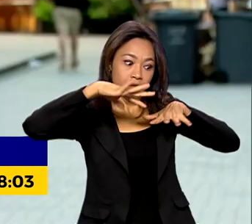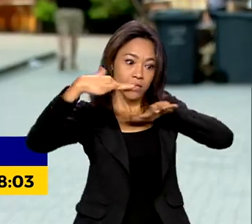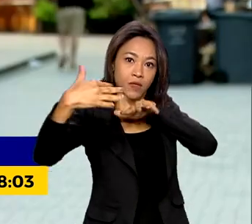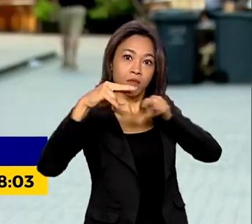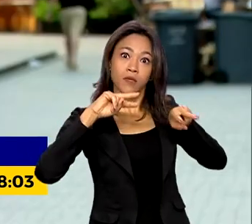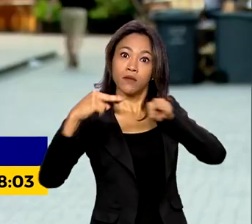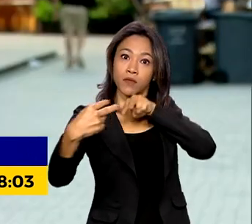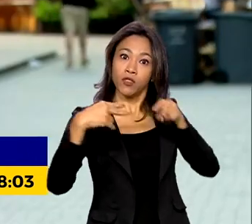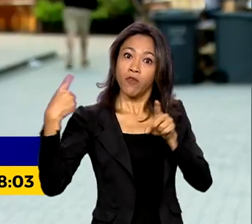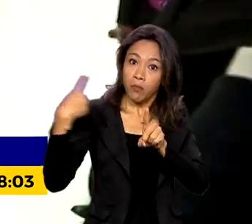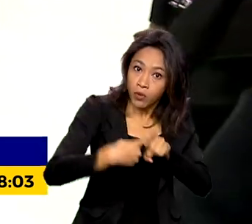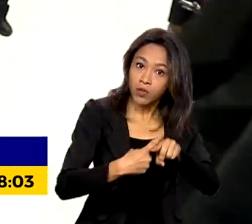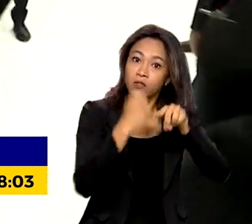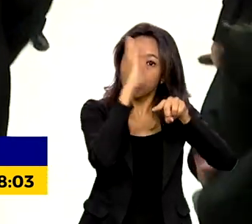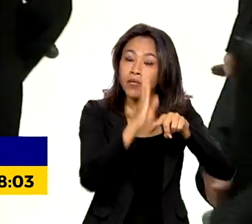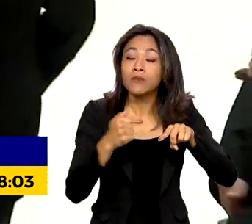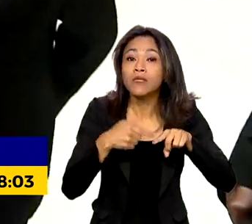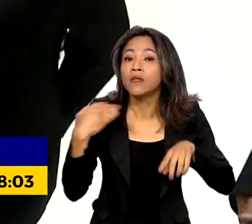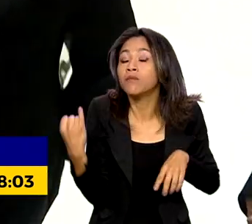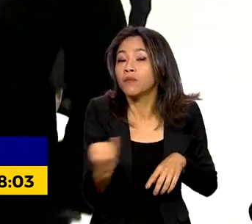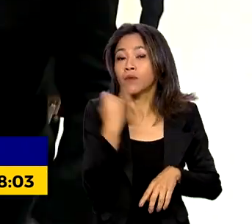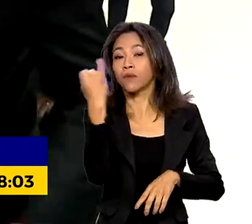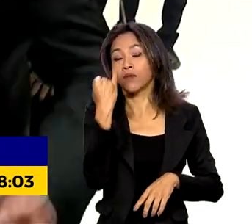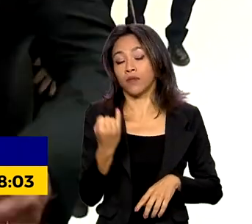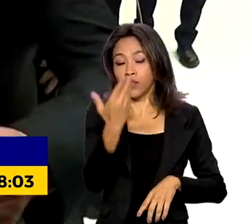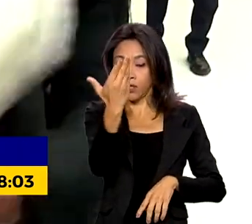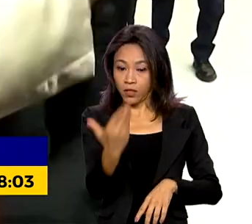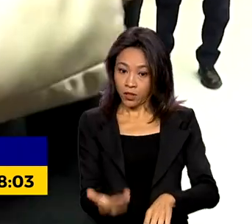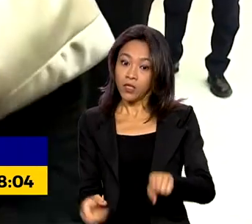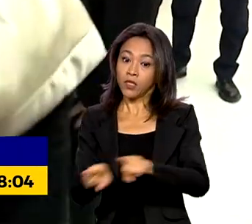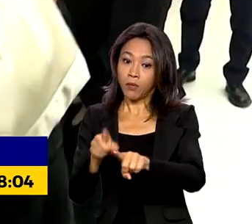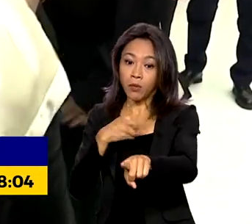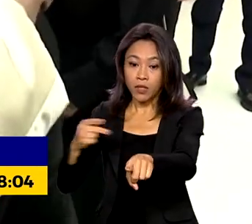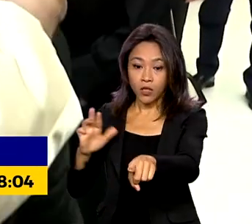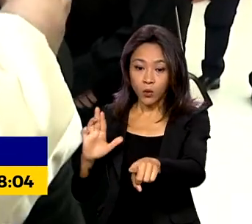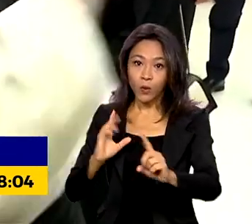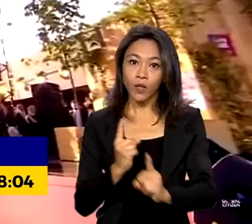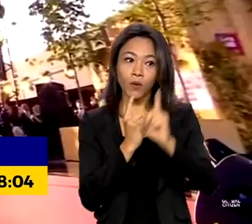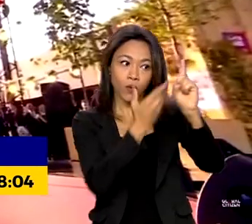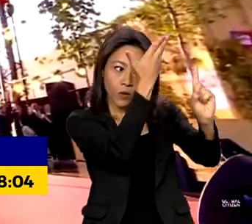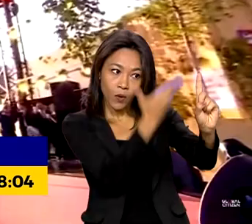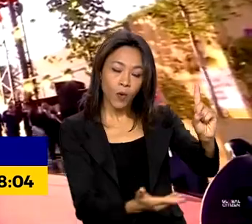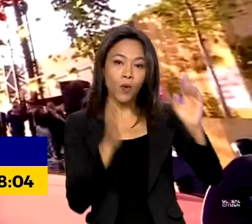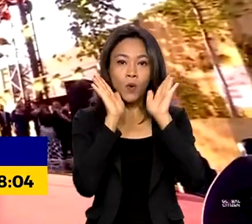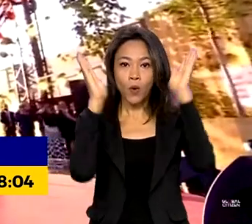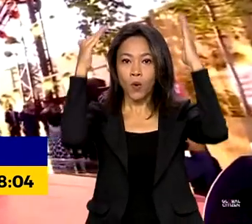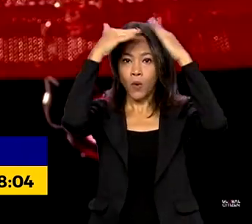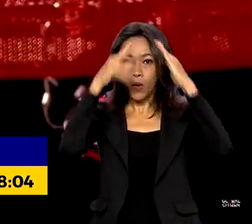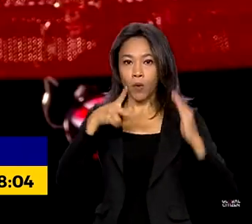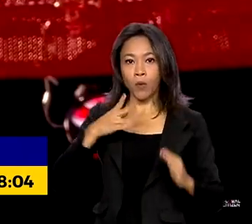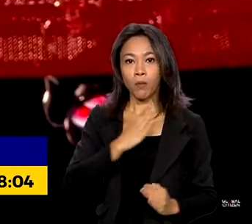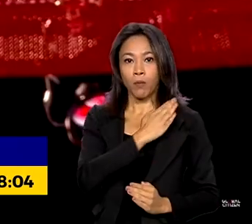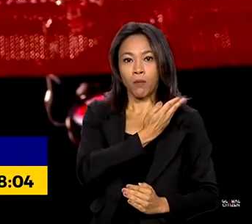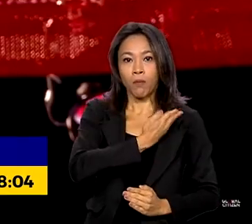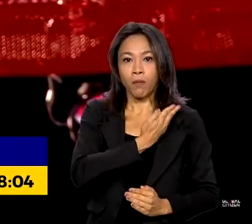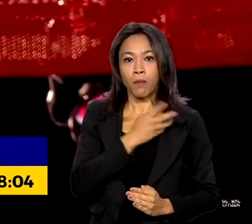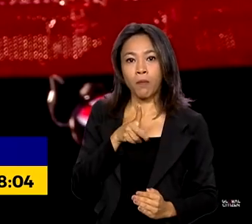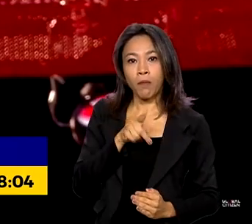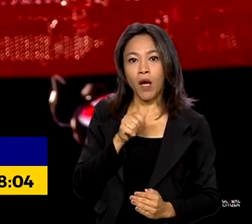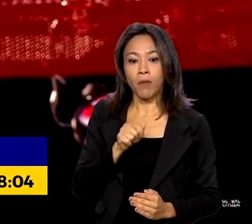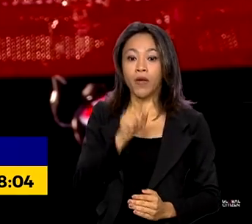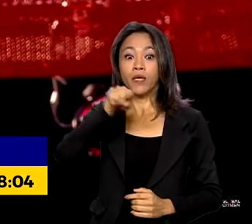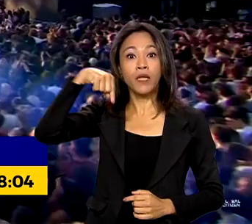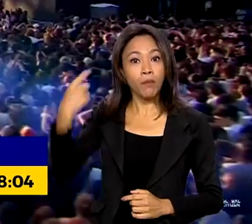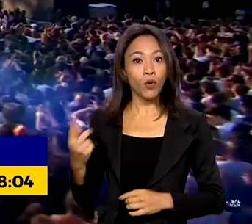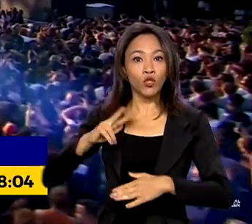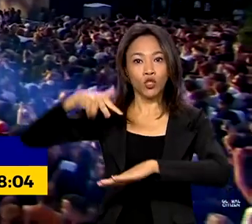com a União Europeia. O presidente Lula também se encontrou com o Papa Francisco e discursou no evento Power Planet,